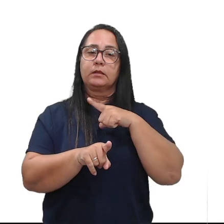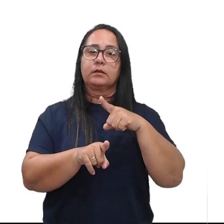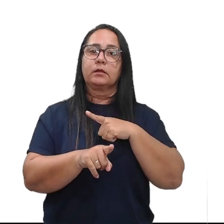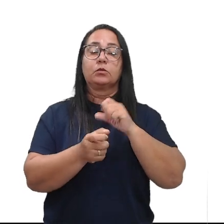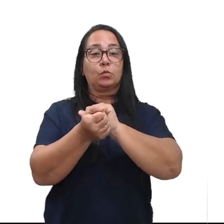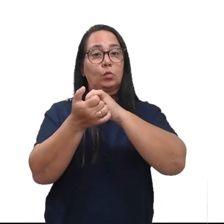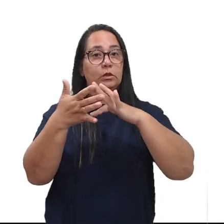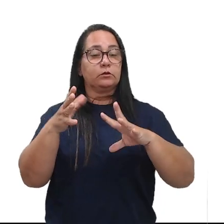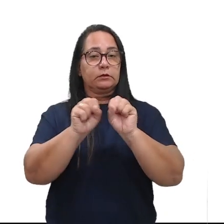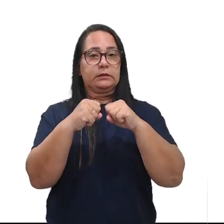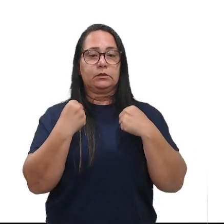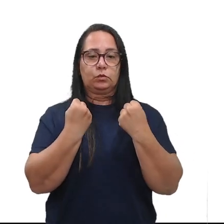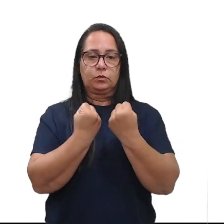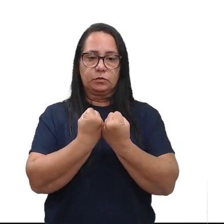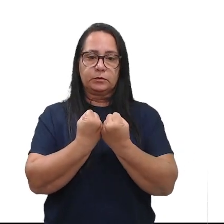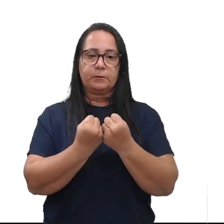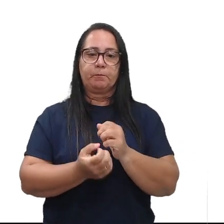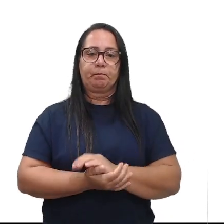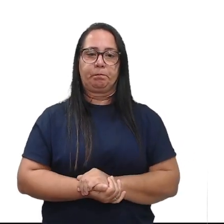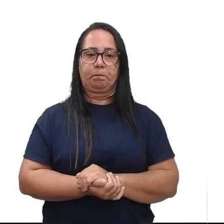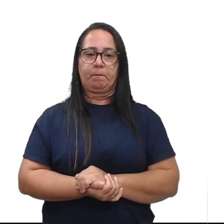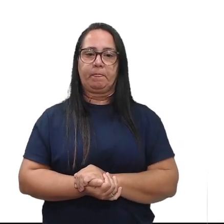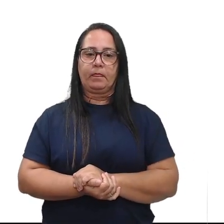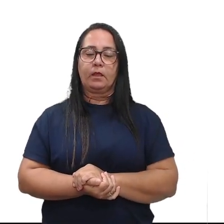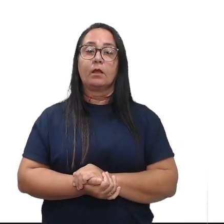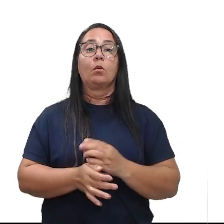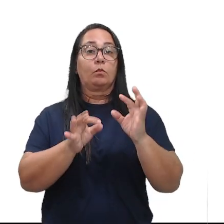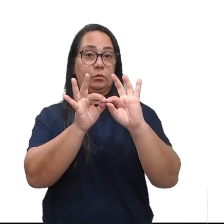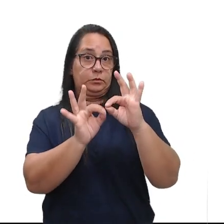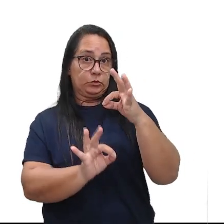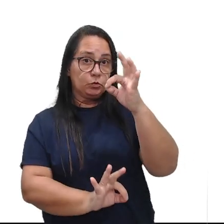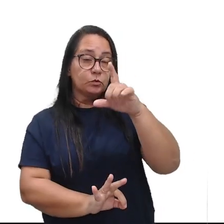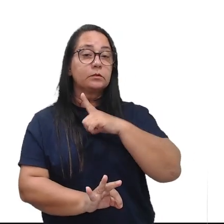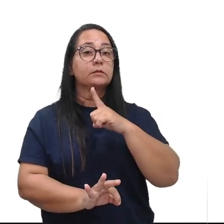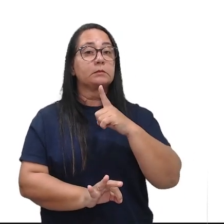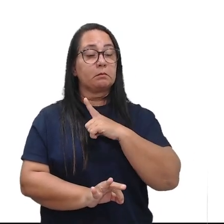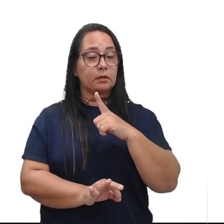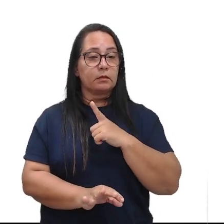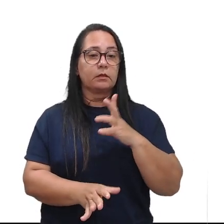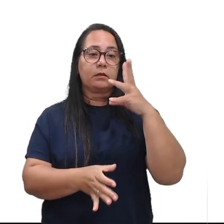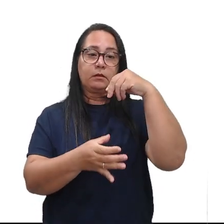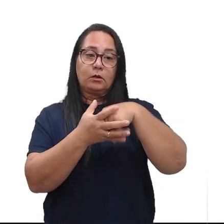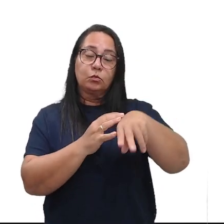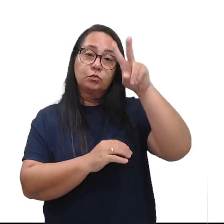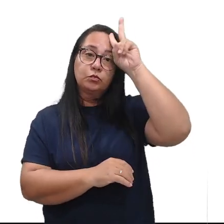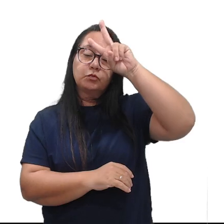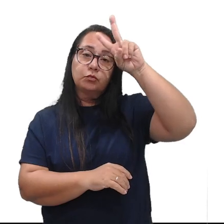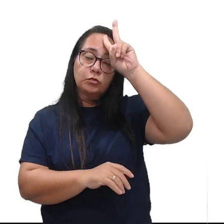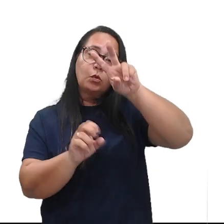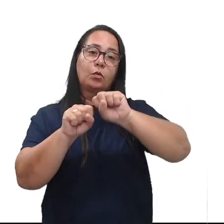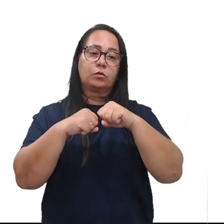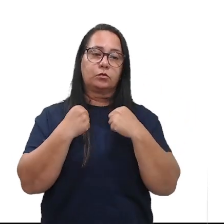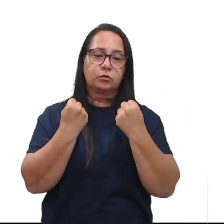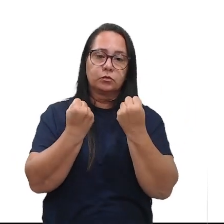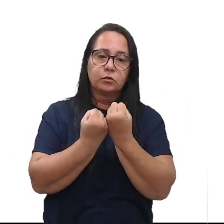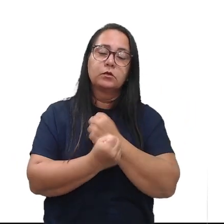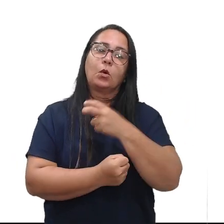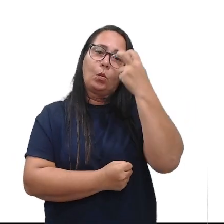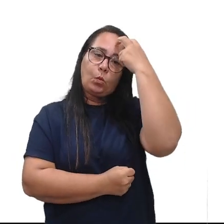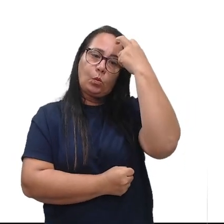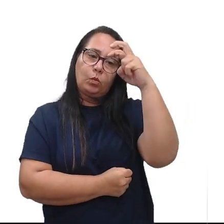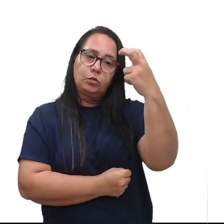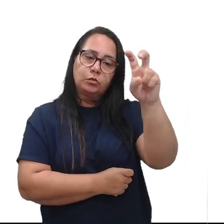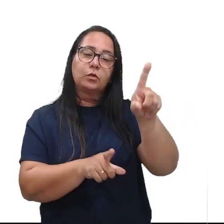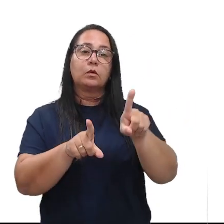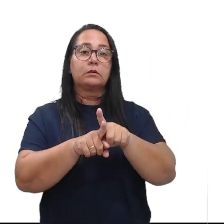de atividade social. O discurso ele encontra-se instituído histórica, social, cultural